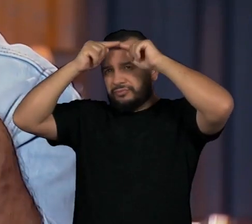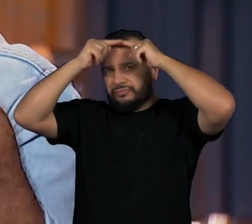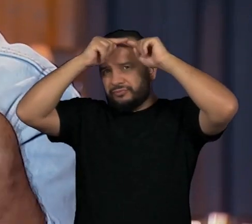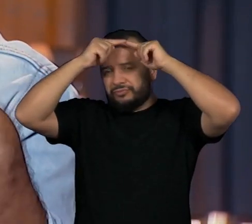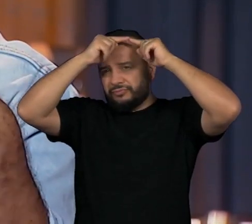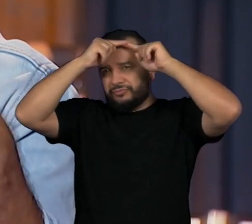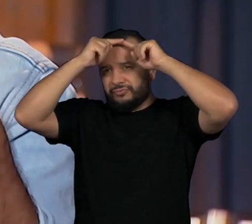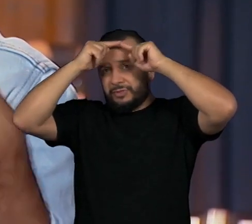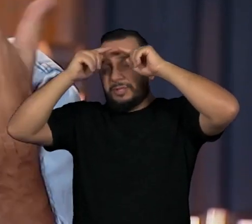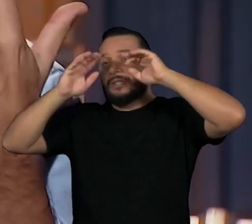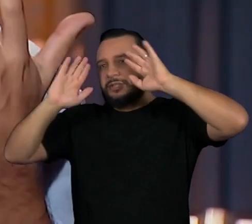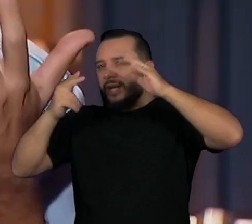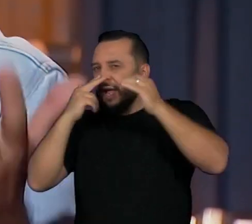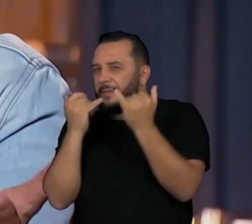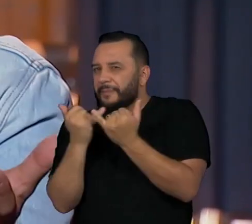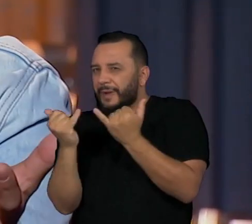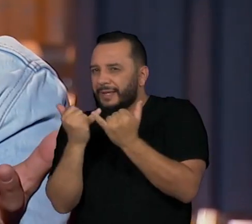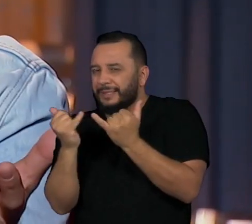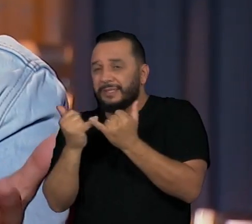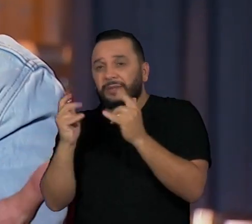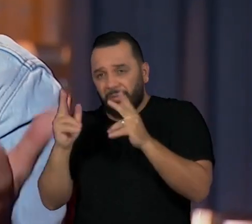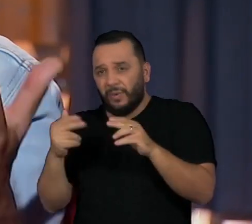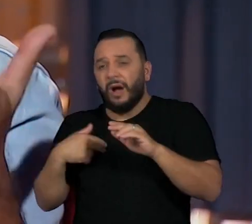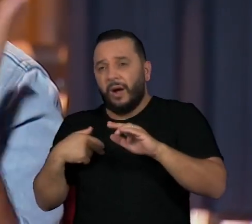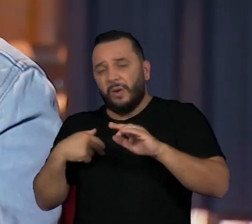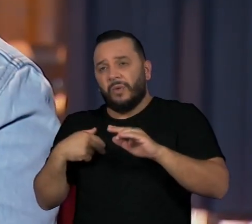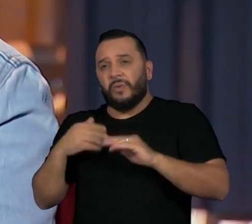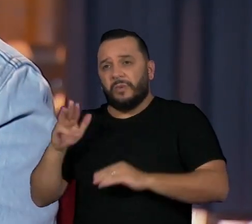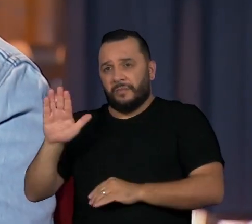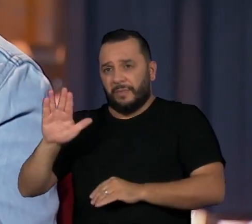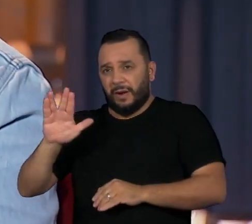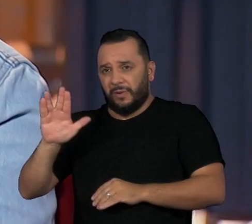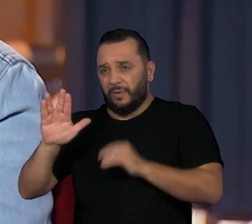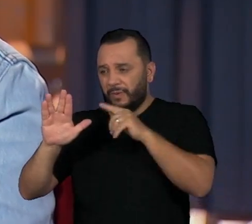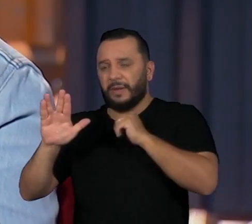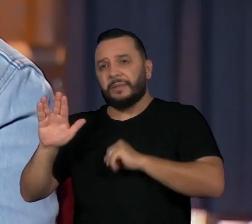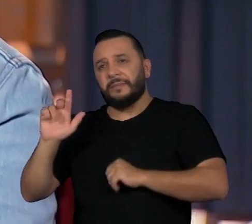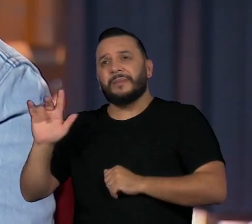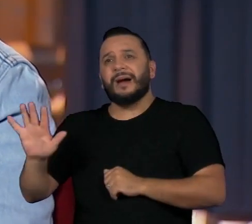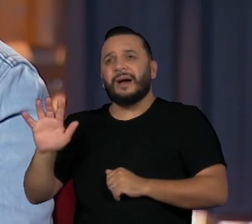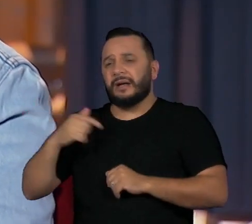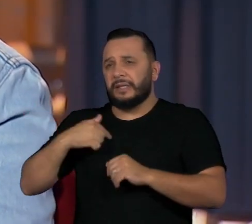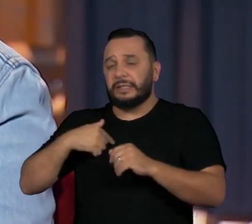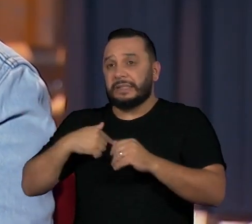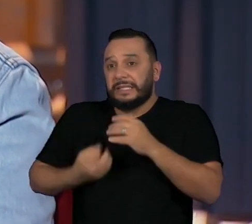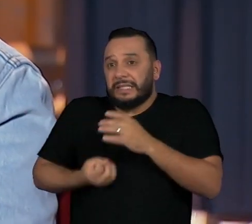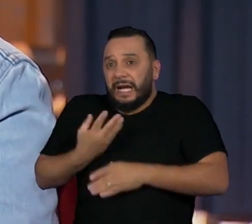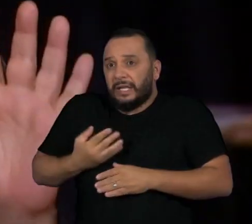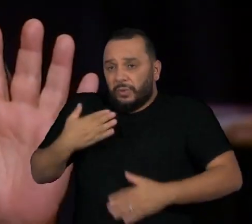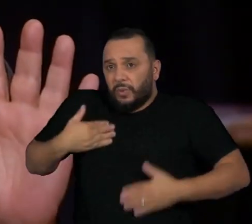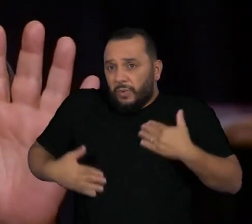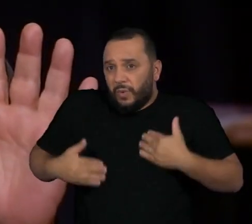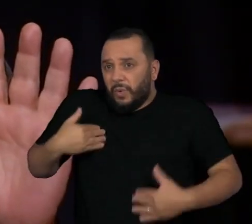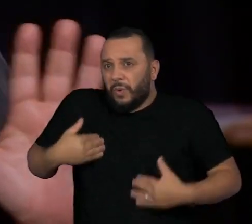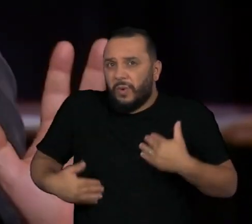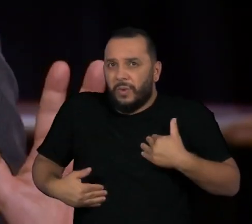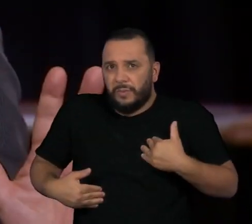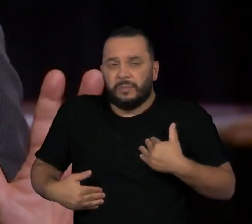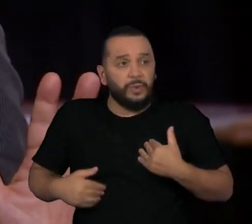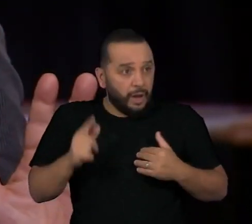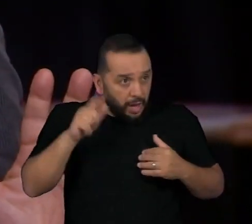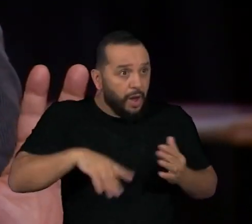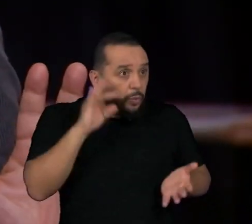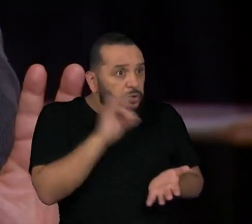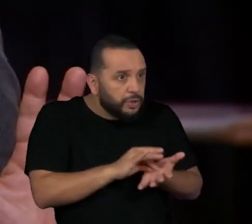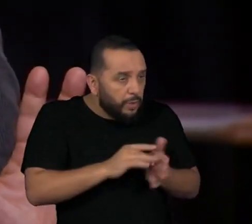são substâncias semelhantes àquelas da maconha, só que produzidas pelo... Os endocannabinoides são produzidas pelo próprio corpo. Pelo próprio corpo, originalmente, de